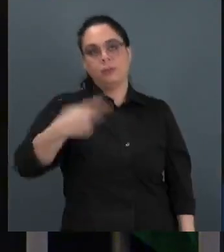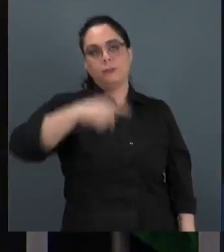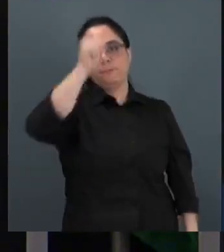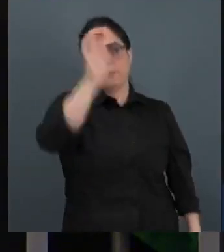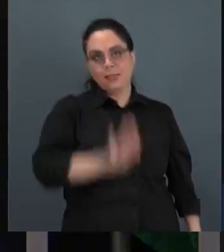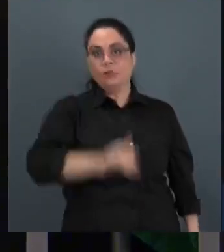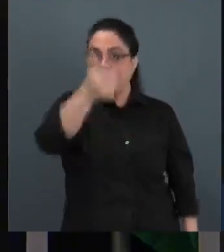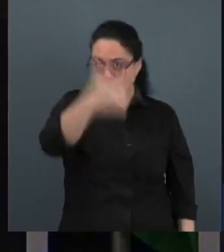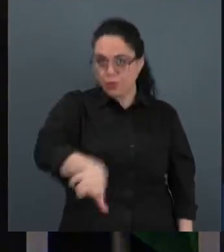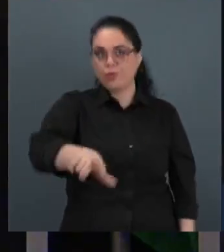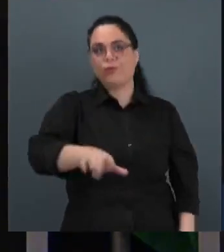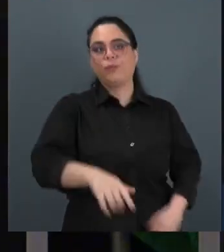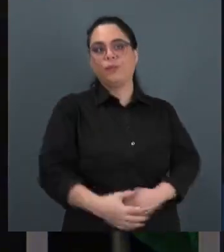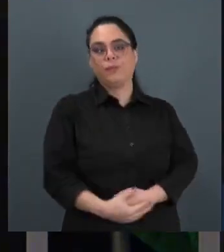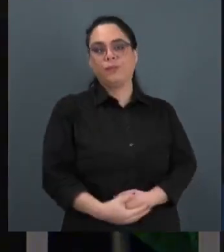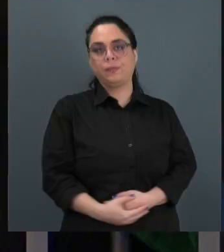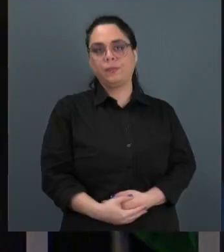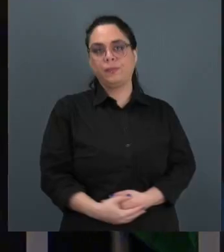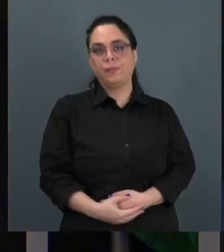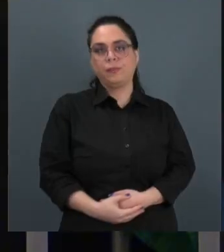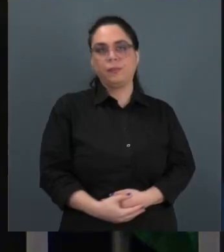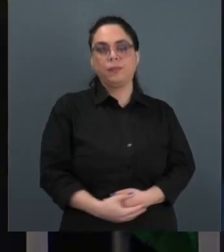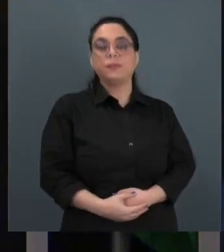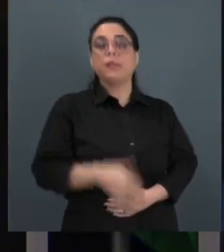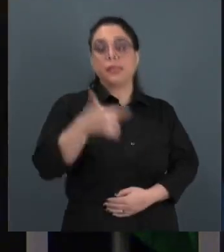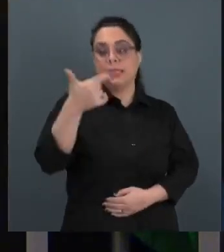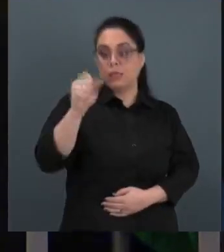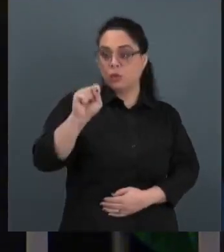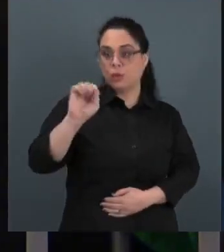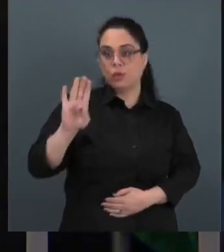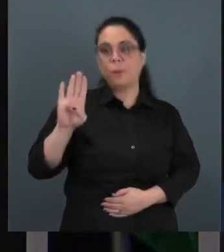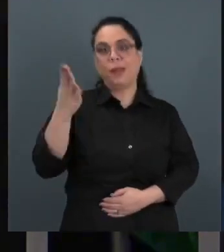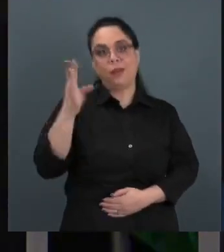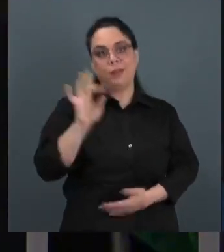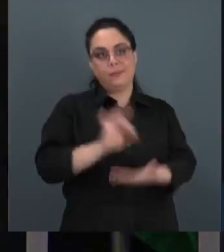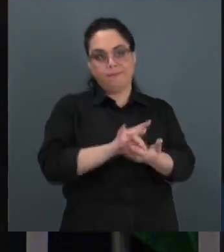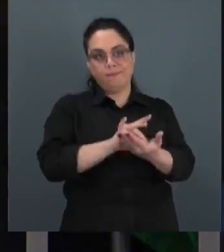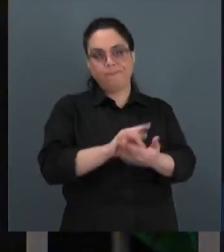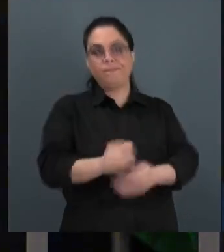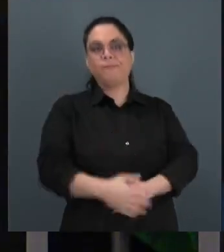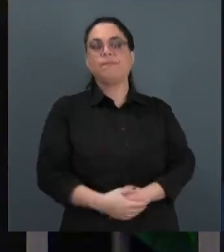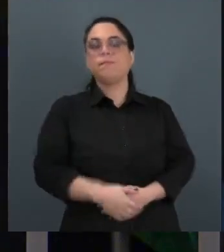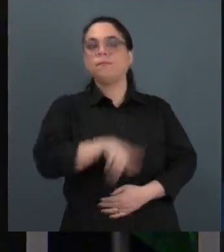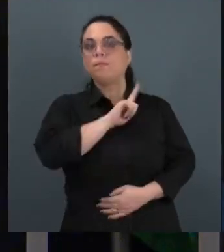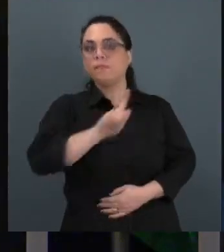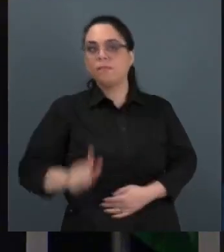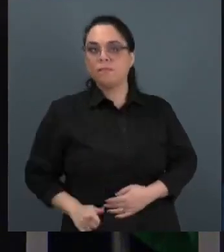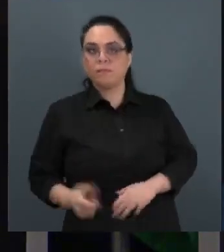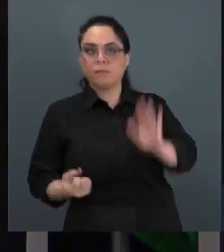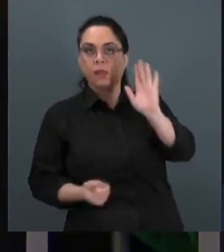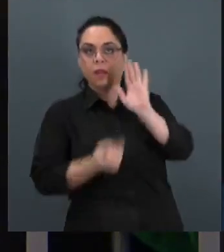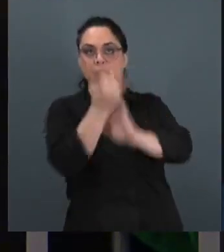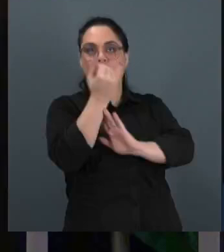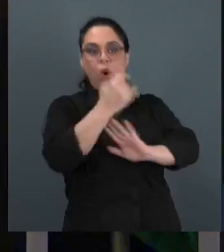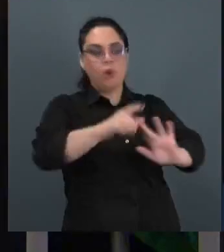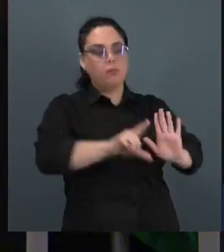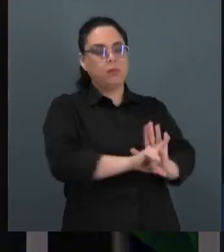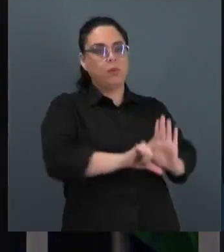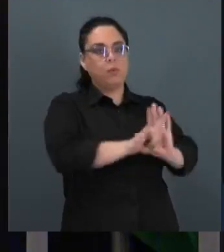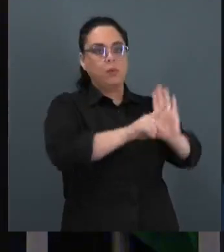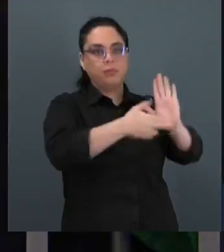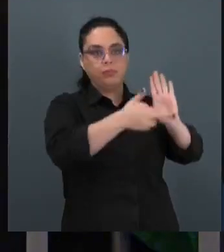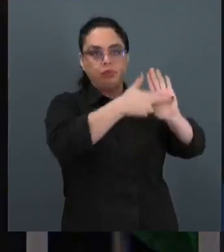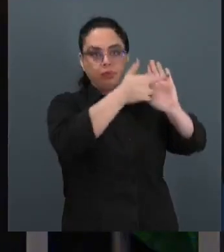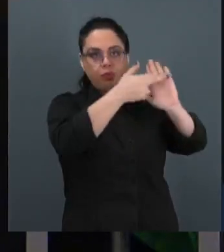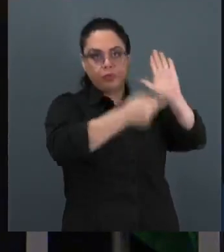um. São 18 bilhões. Aliás, o governo, quando criou o arcabouço fiscal, eu disse naquela